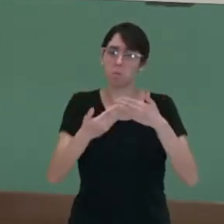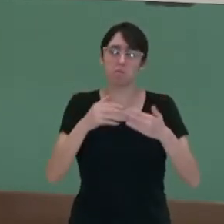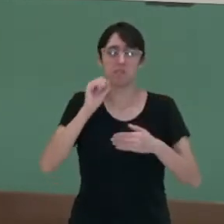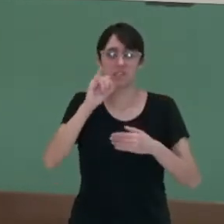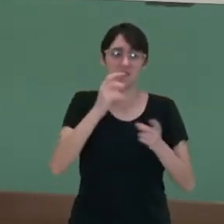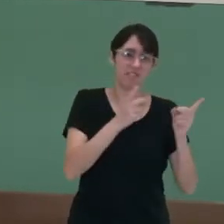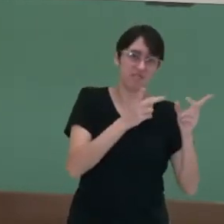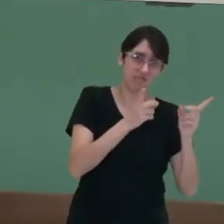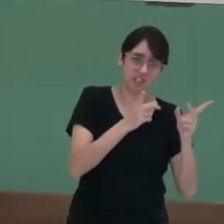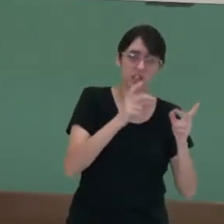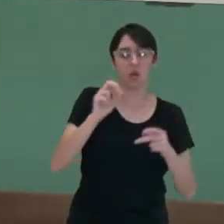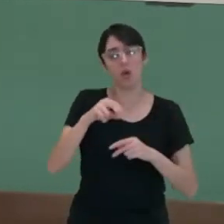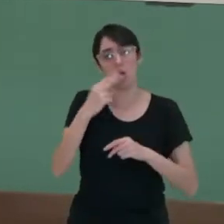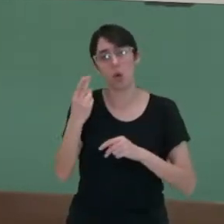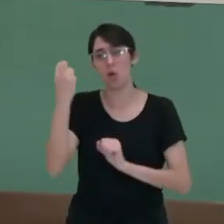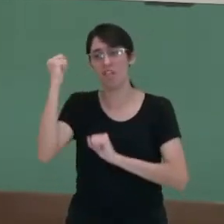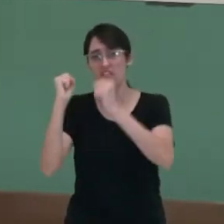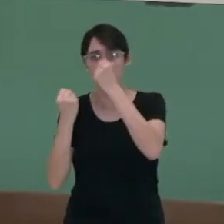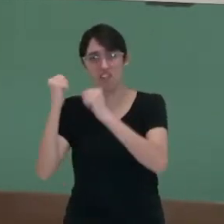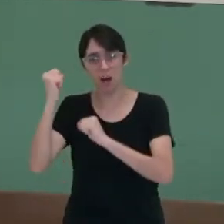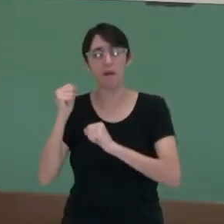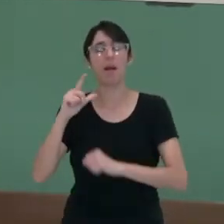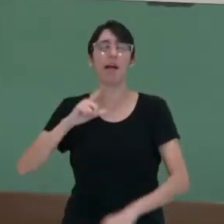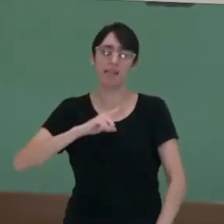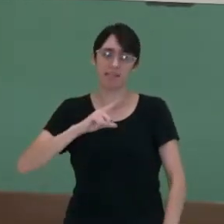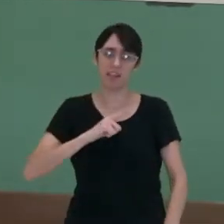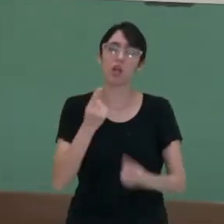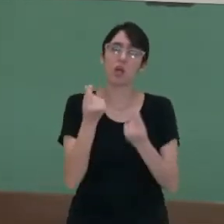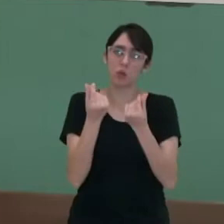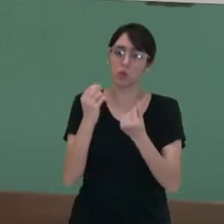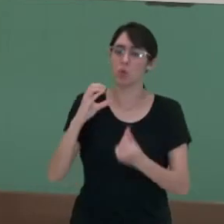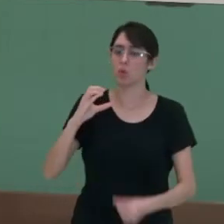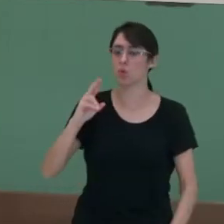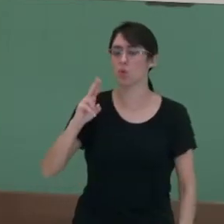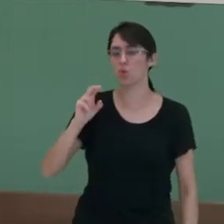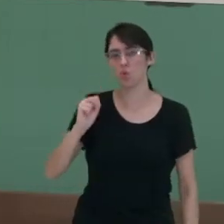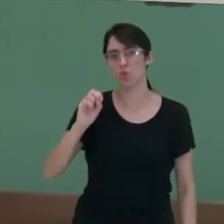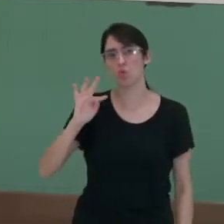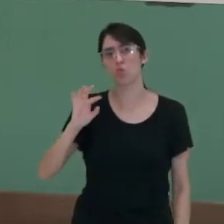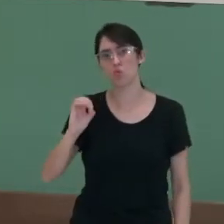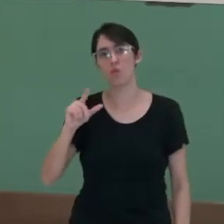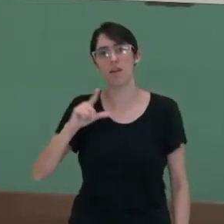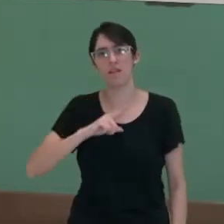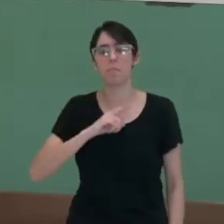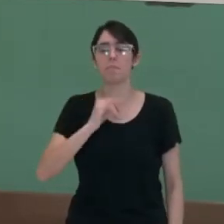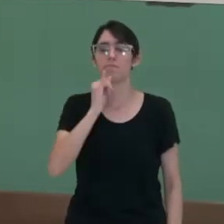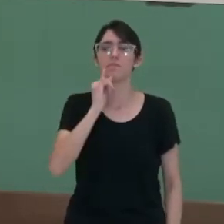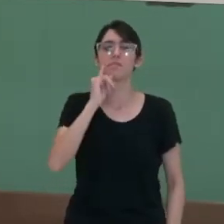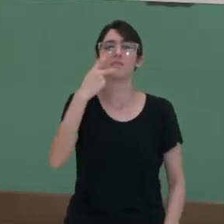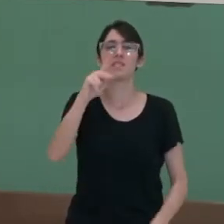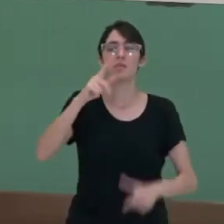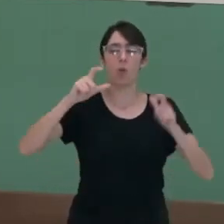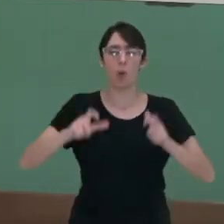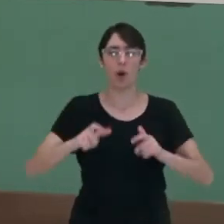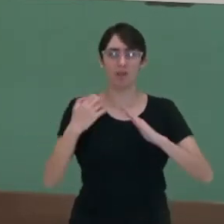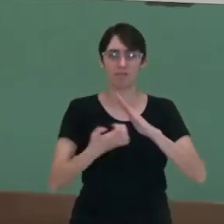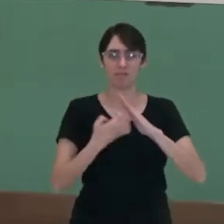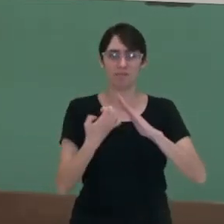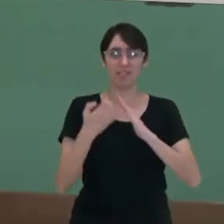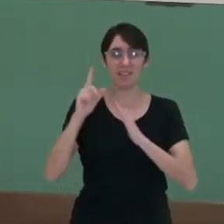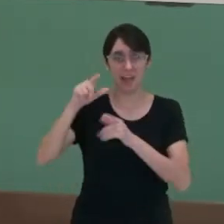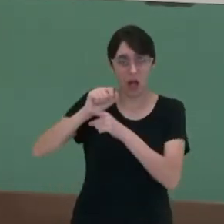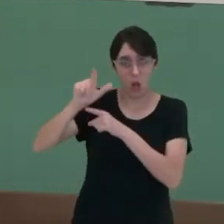custo vai sempre acontecer. Por exemplo, questão, se você tem um espaço alugado, esse